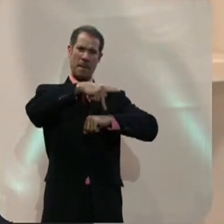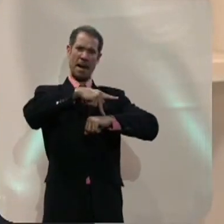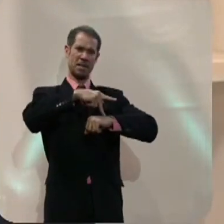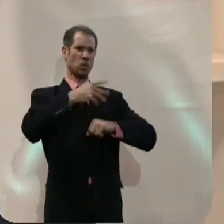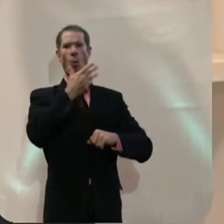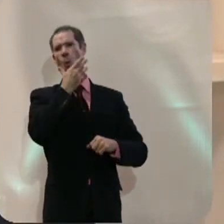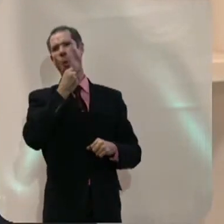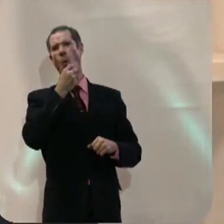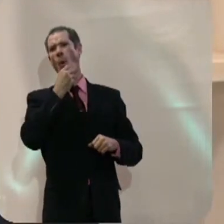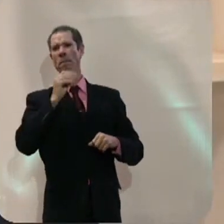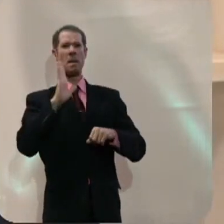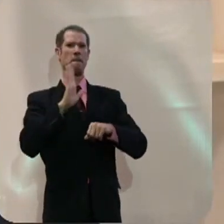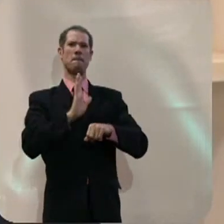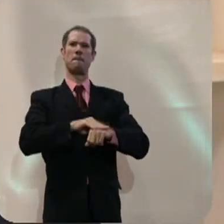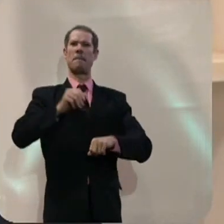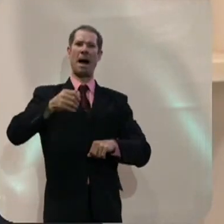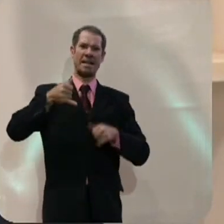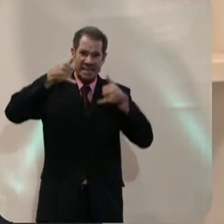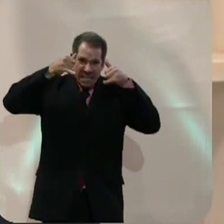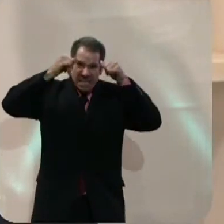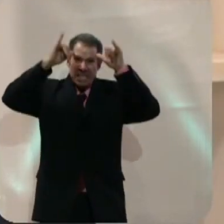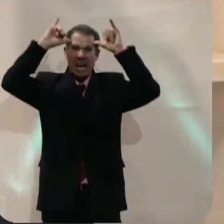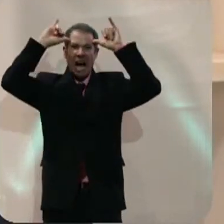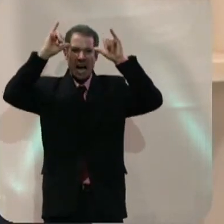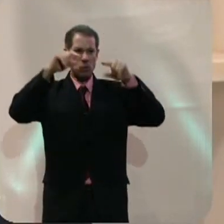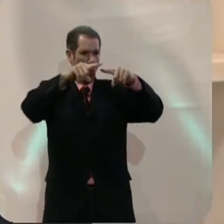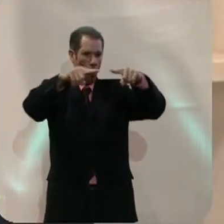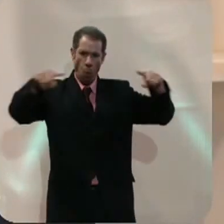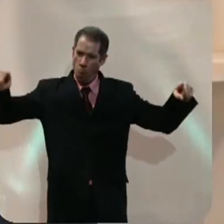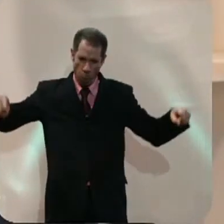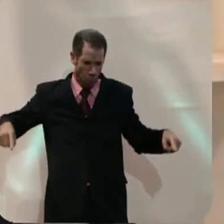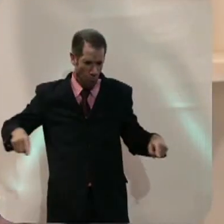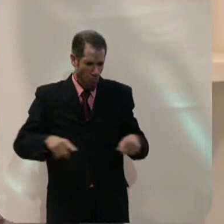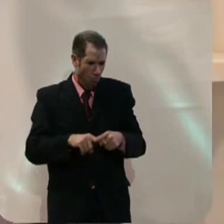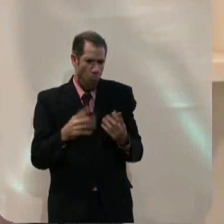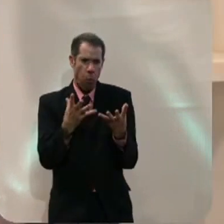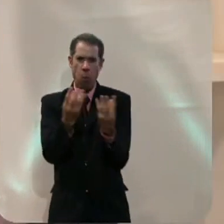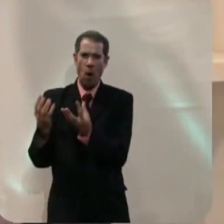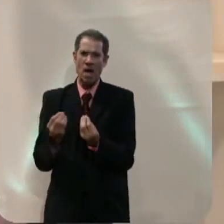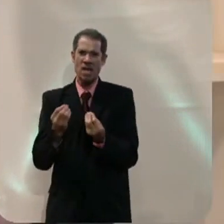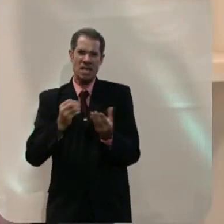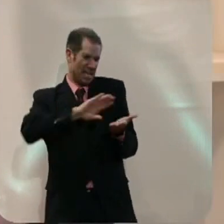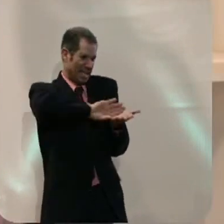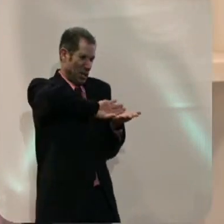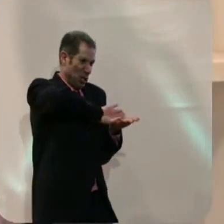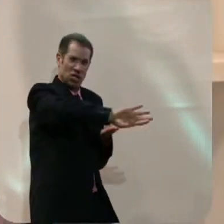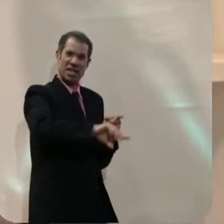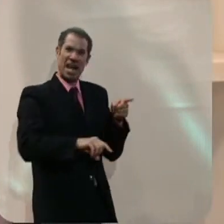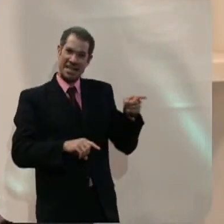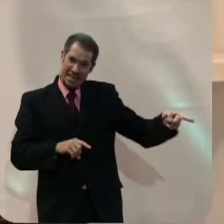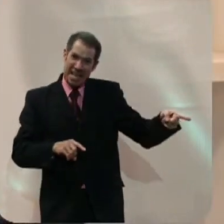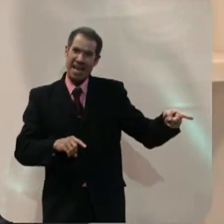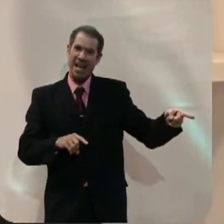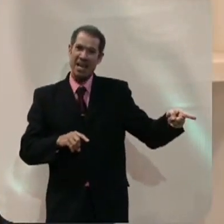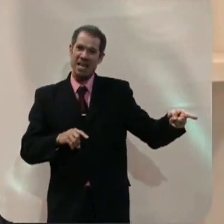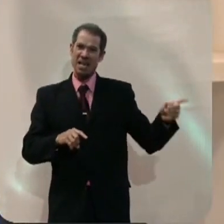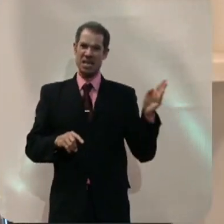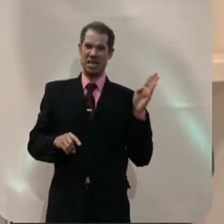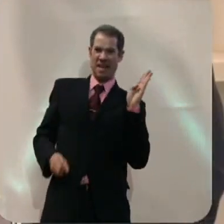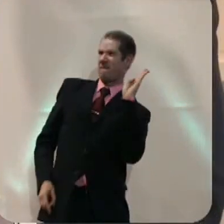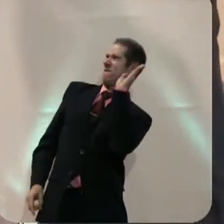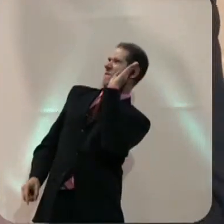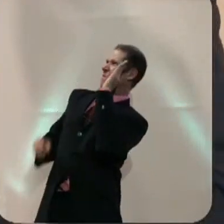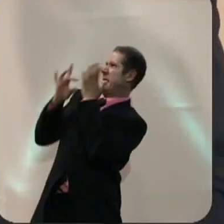ele é o homem que tem mais cabeças de gado. Mas se tirares tudo que é dele, verás que ele te